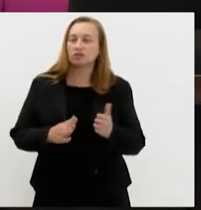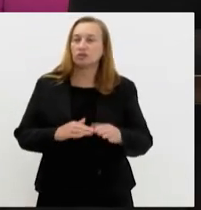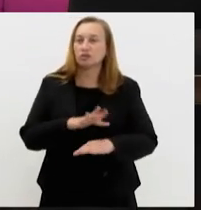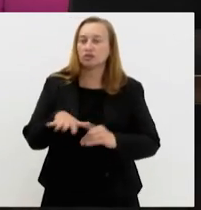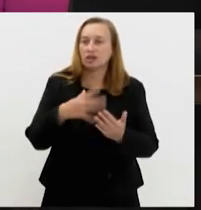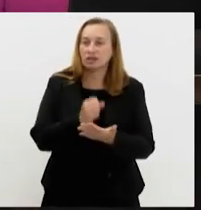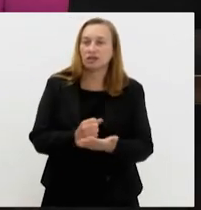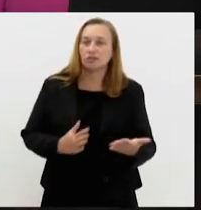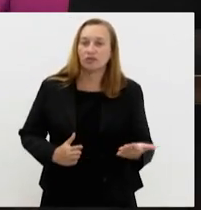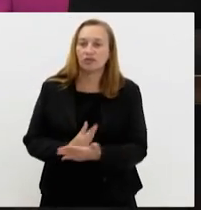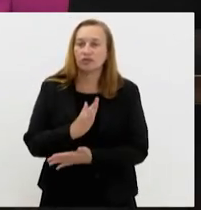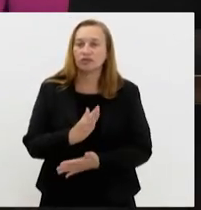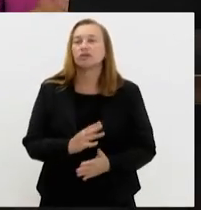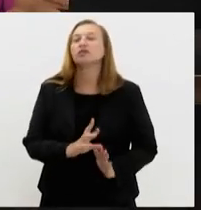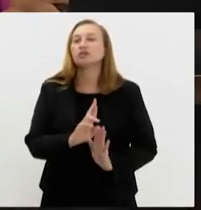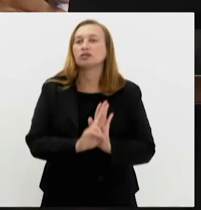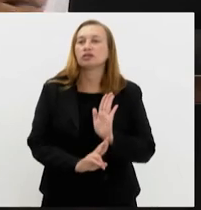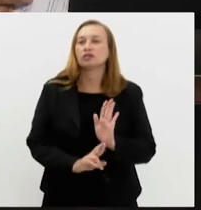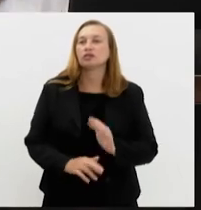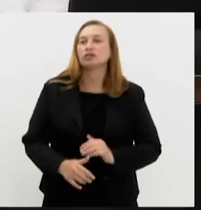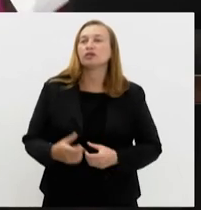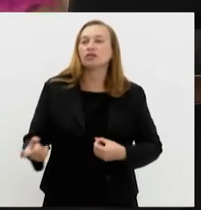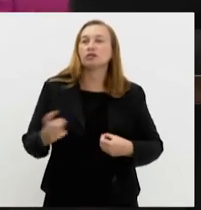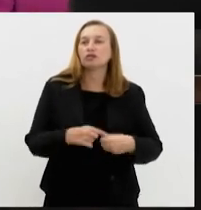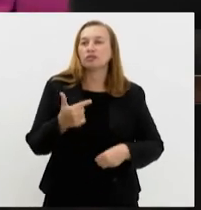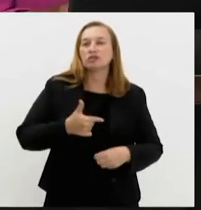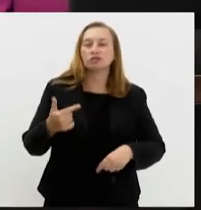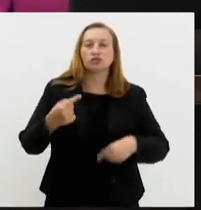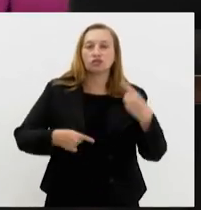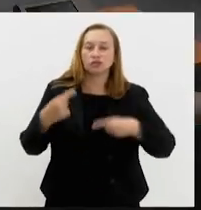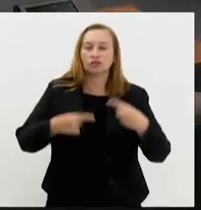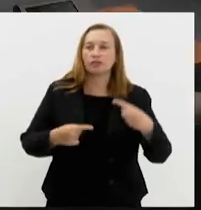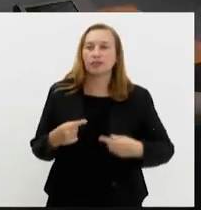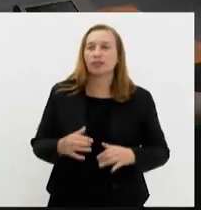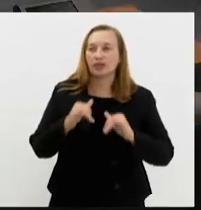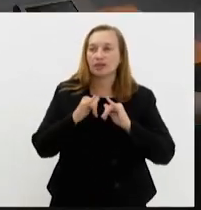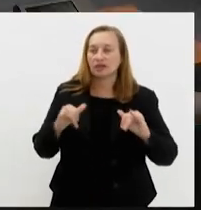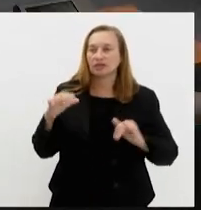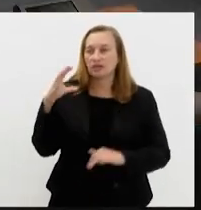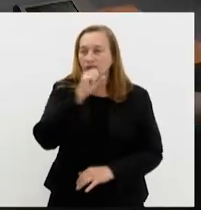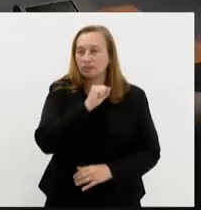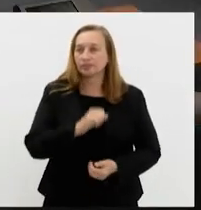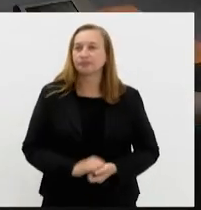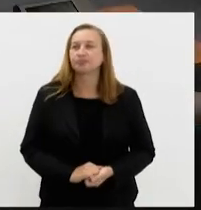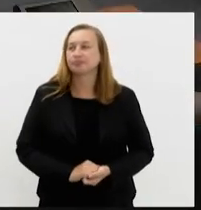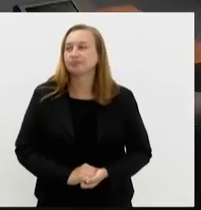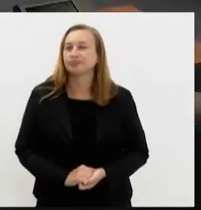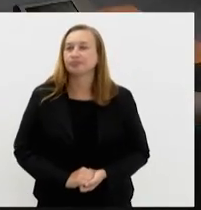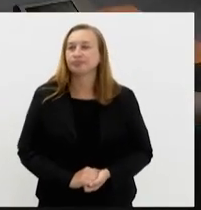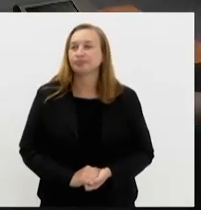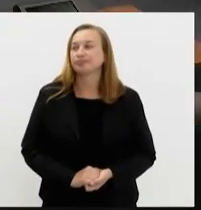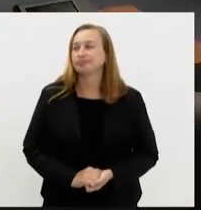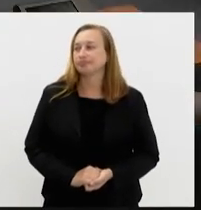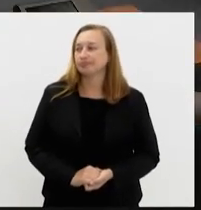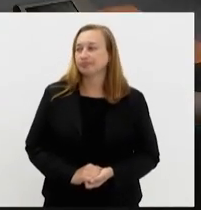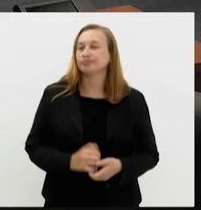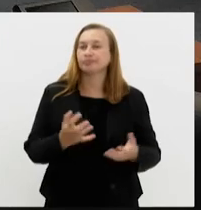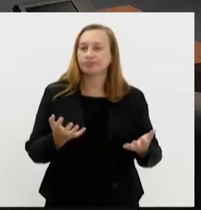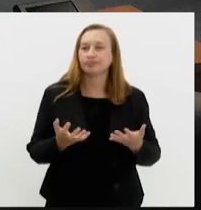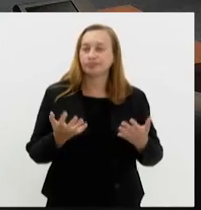aprovado. Vai a redação do vencido para a segunda discussão. Para a declaração rapidíssima. Queria deputado